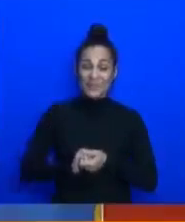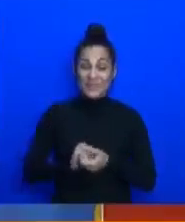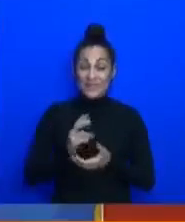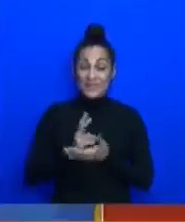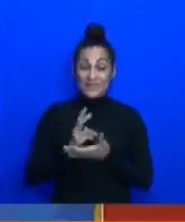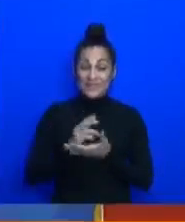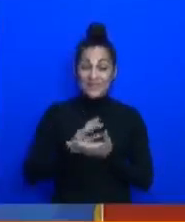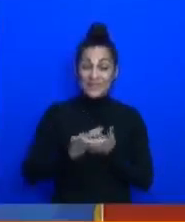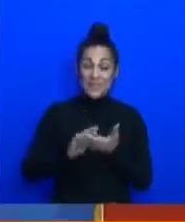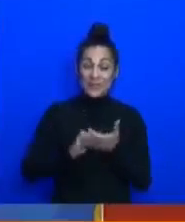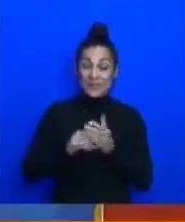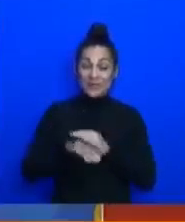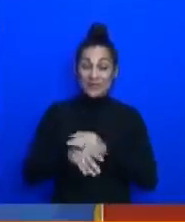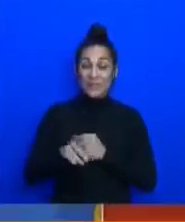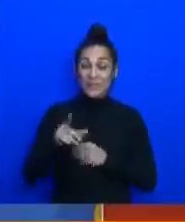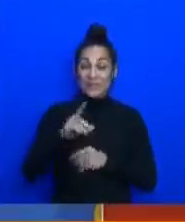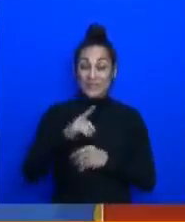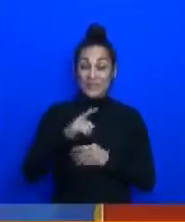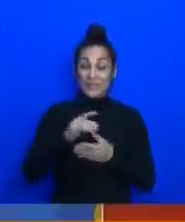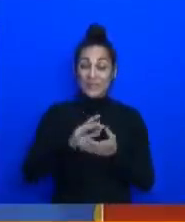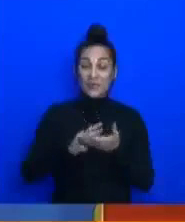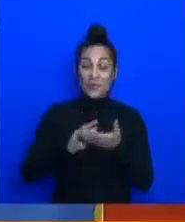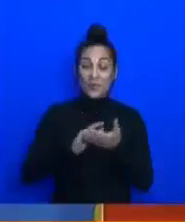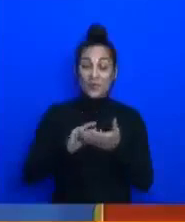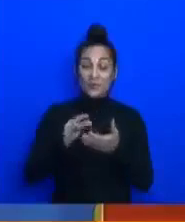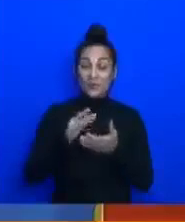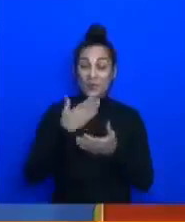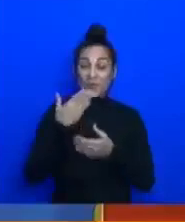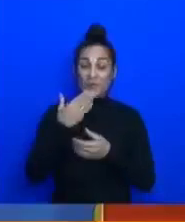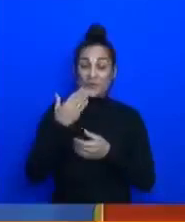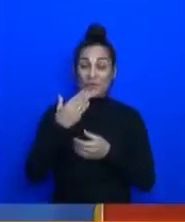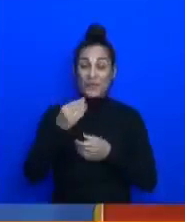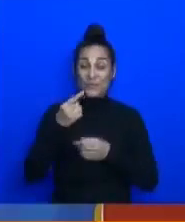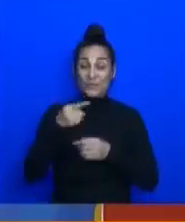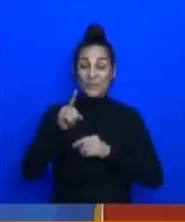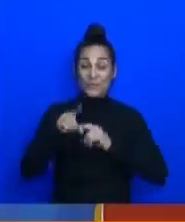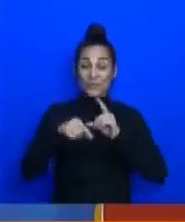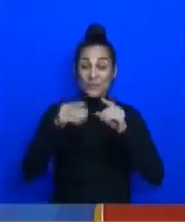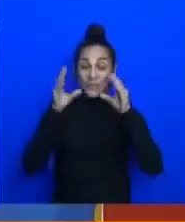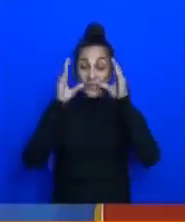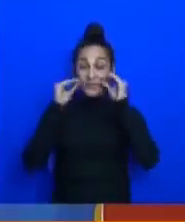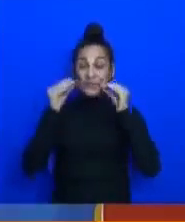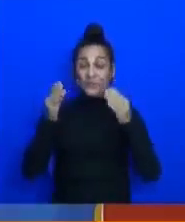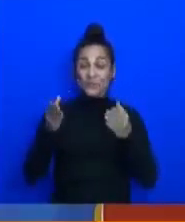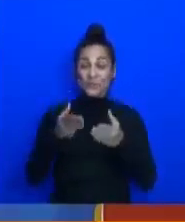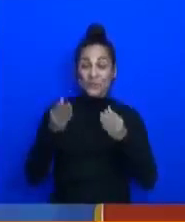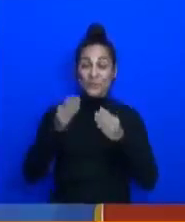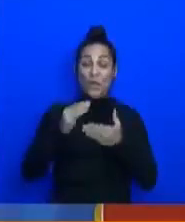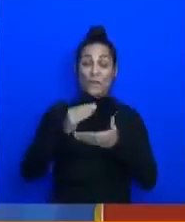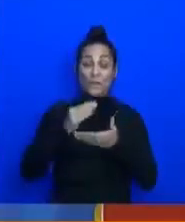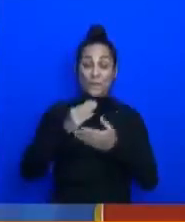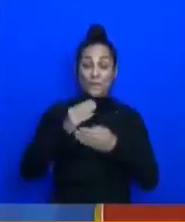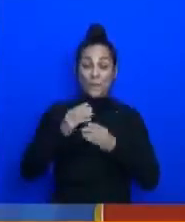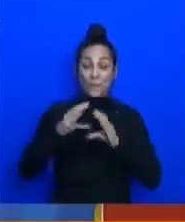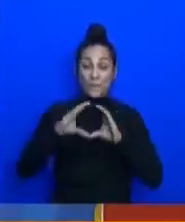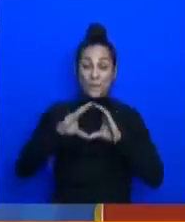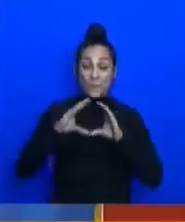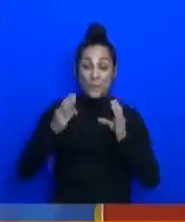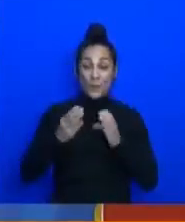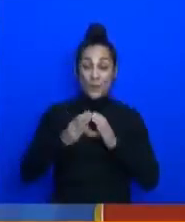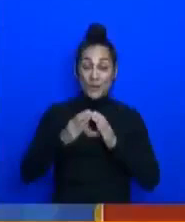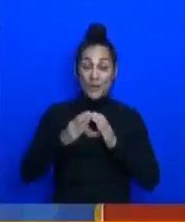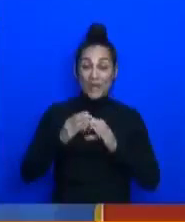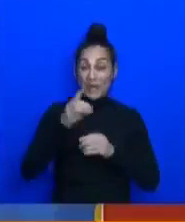Na sequência da Lotomania, tem Loto Fácil, o último sorteio da noite. Bola amarela,